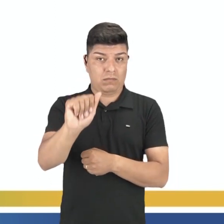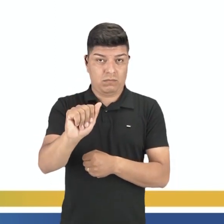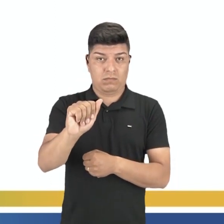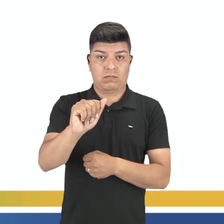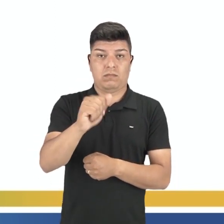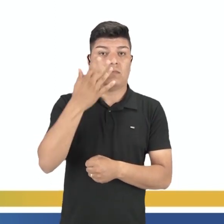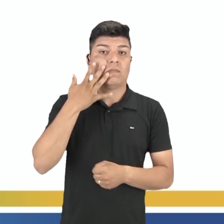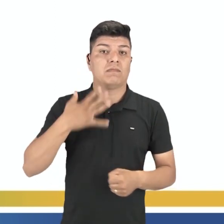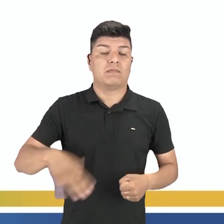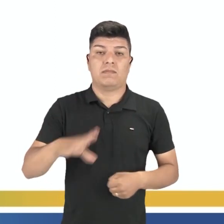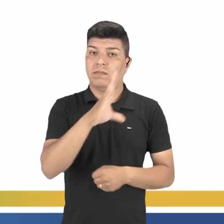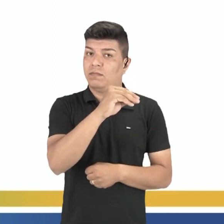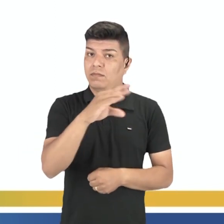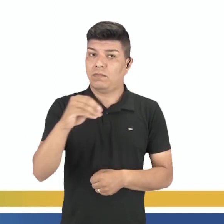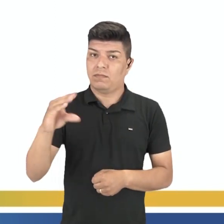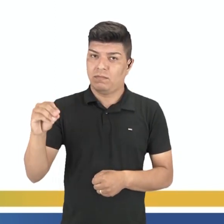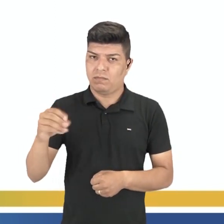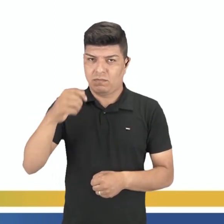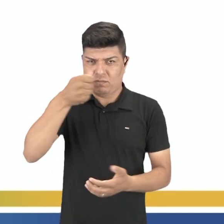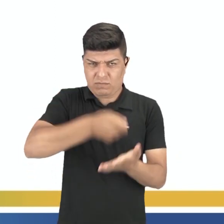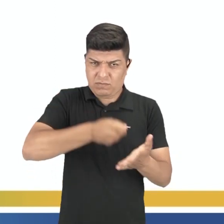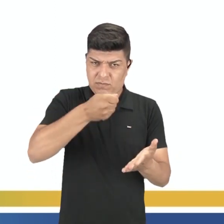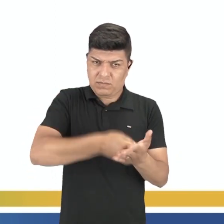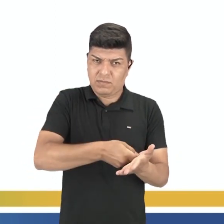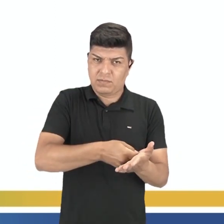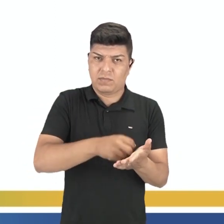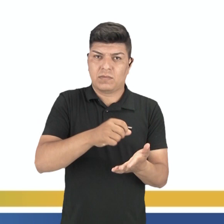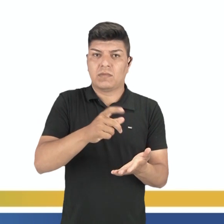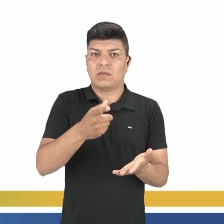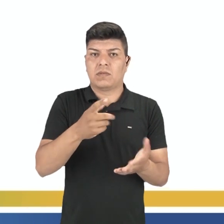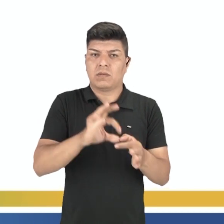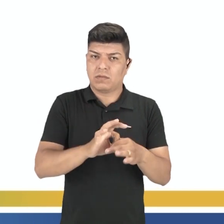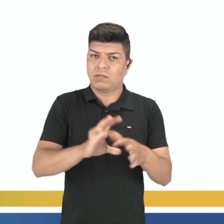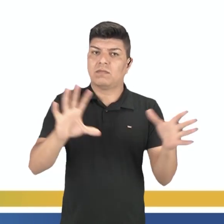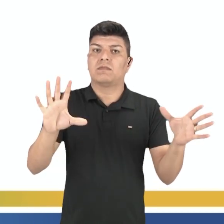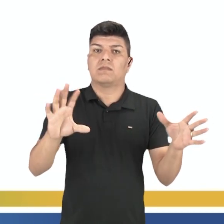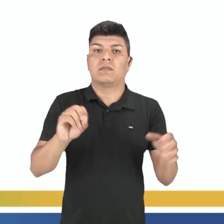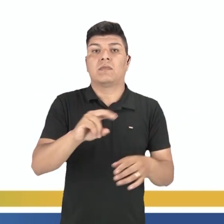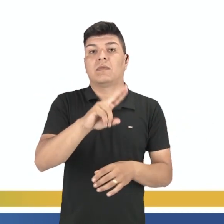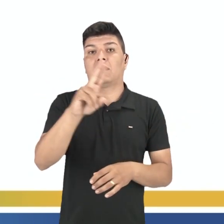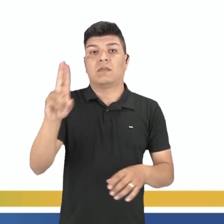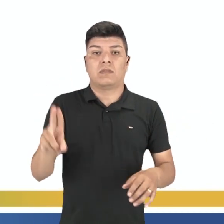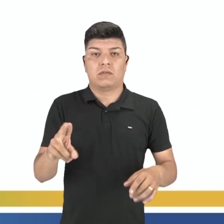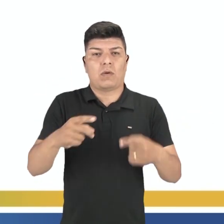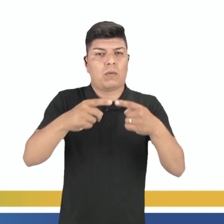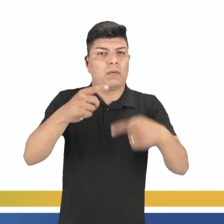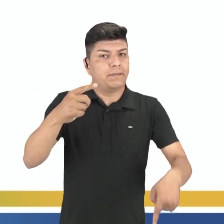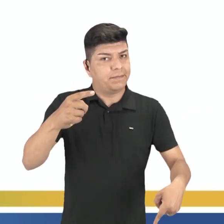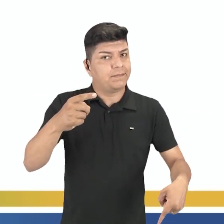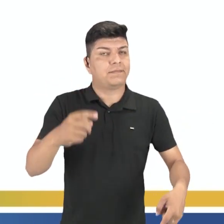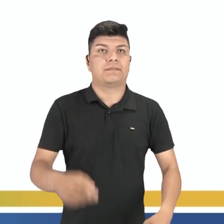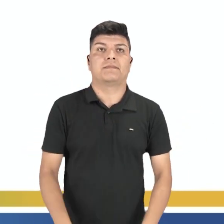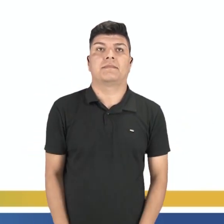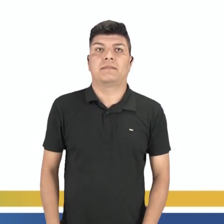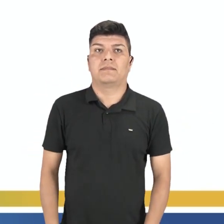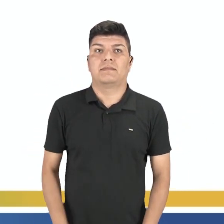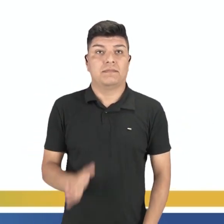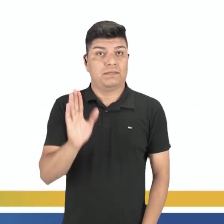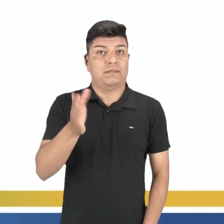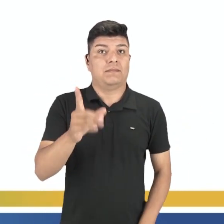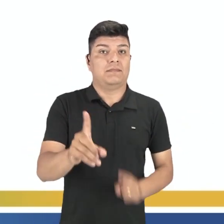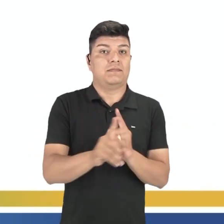do Adolescente. E aí? É uma obrigatoriedade? É uma permissão ou é uma proibição? Já